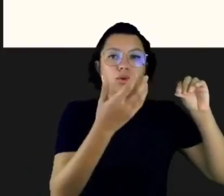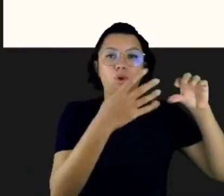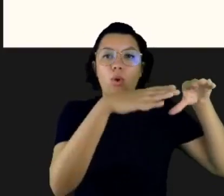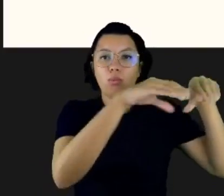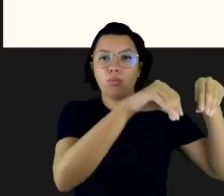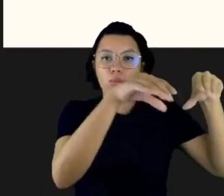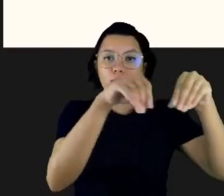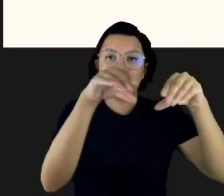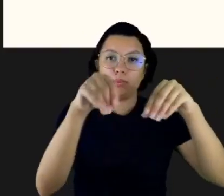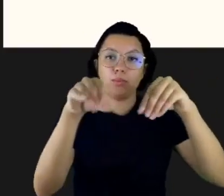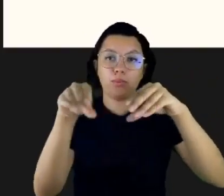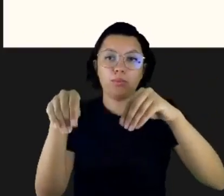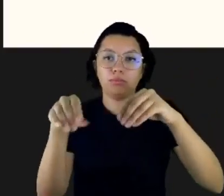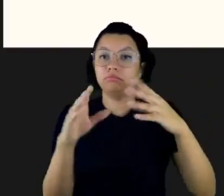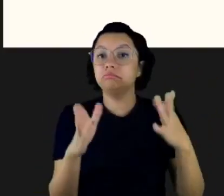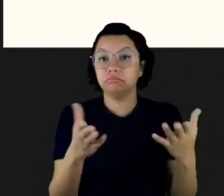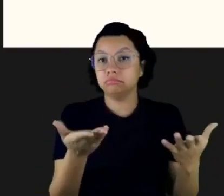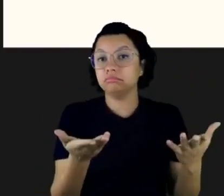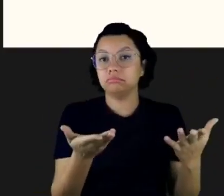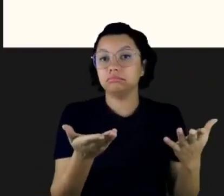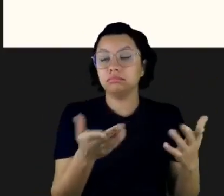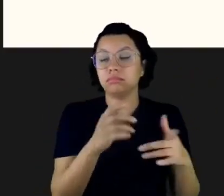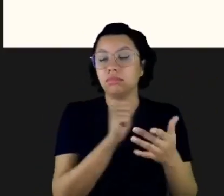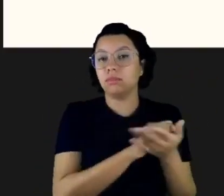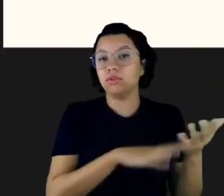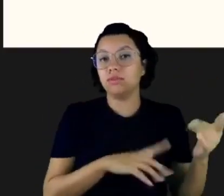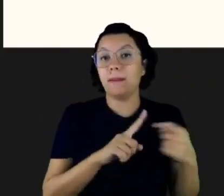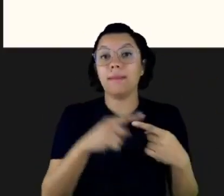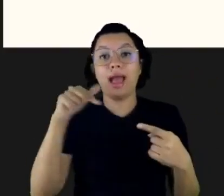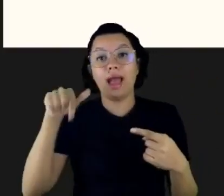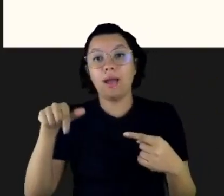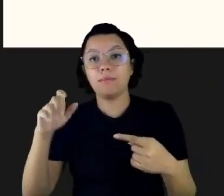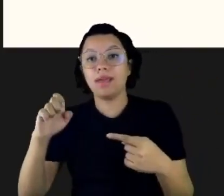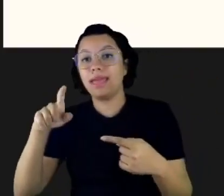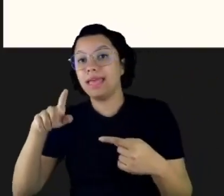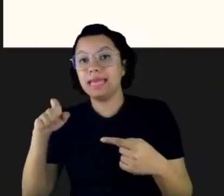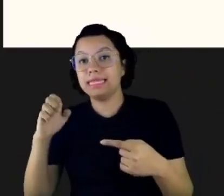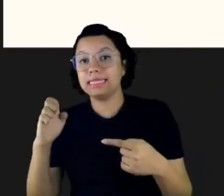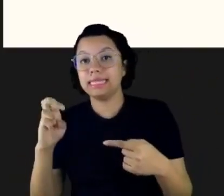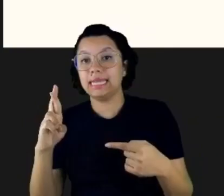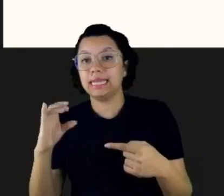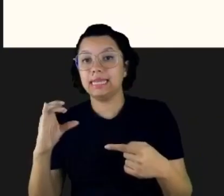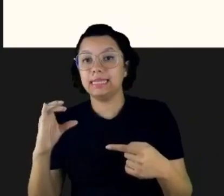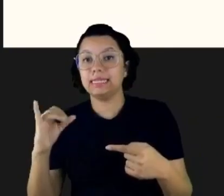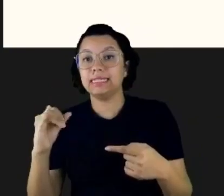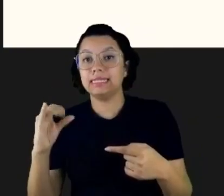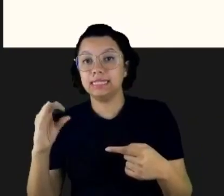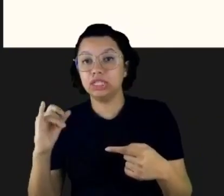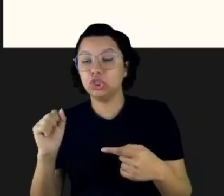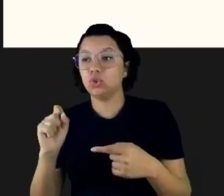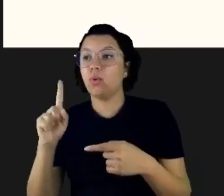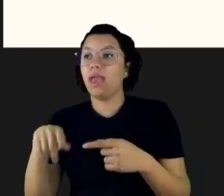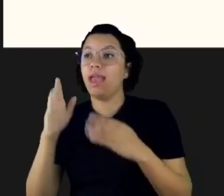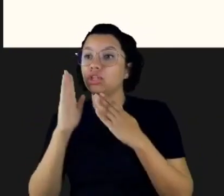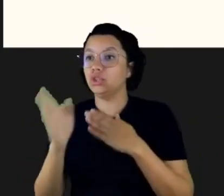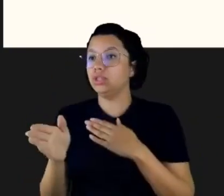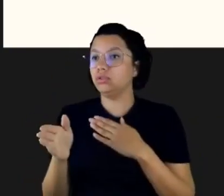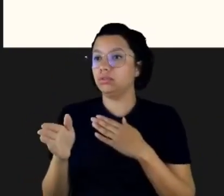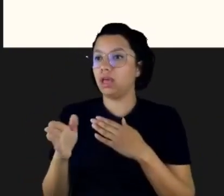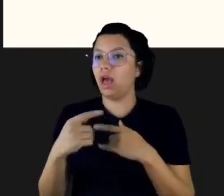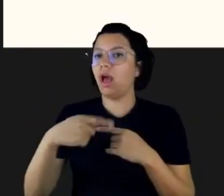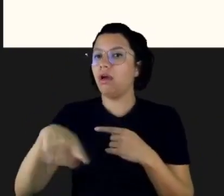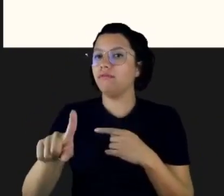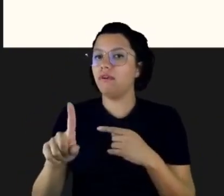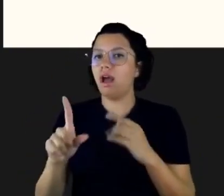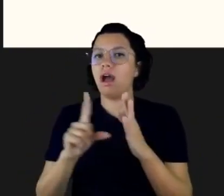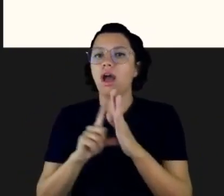uma atividade física. O exercício físico é algo direcionado. É quando você vai na academia, que o